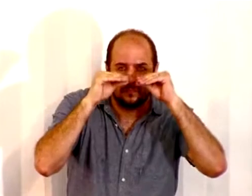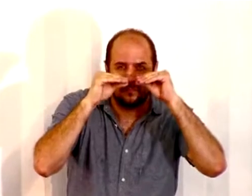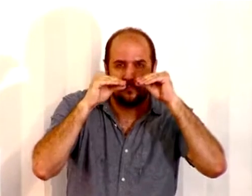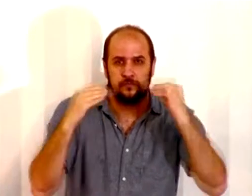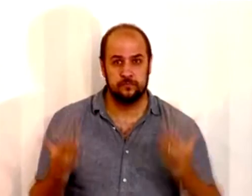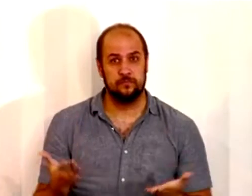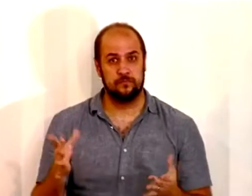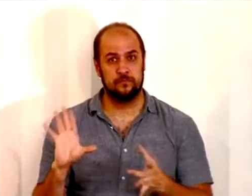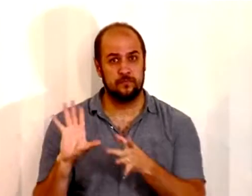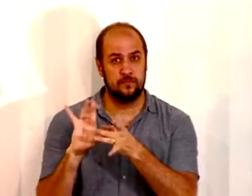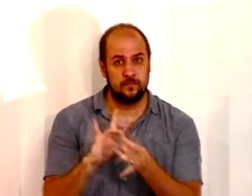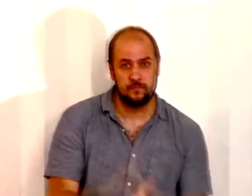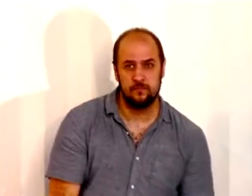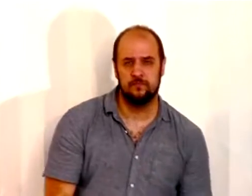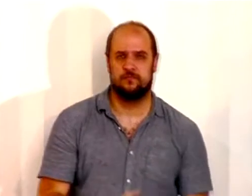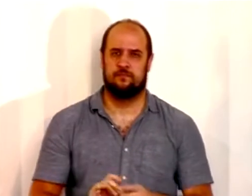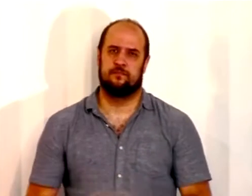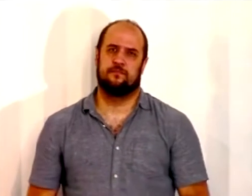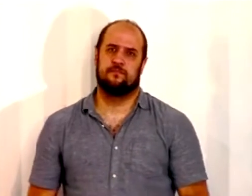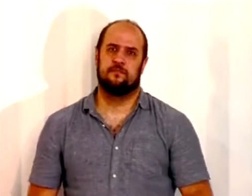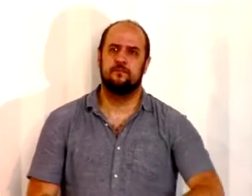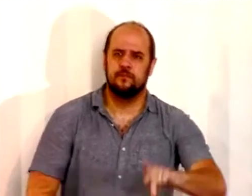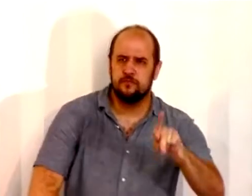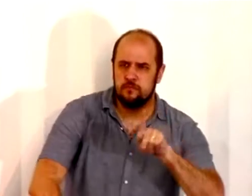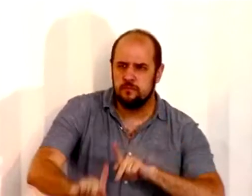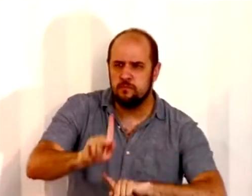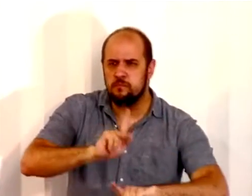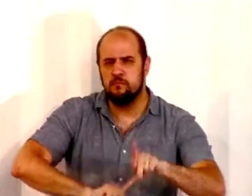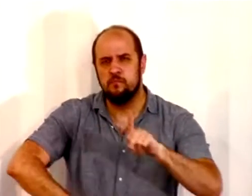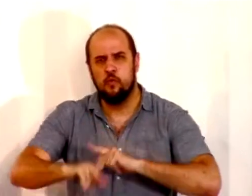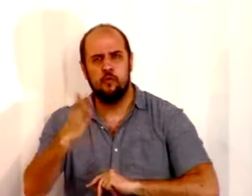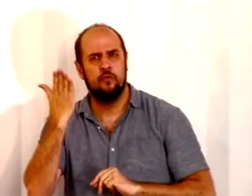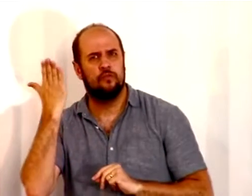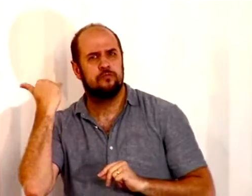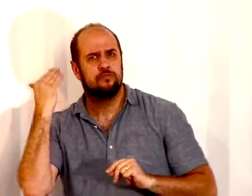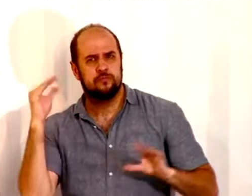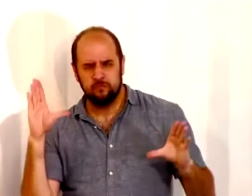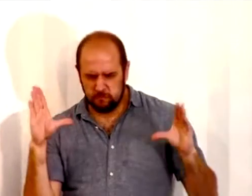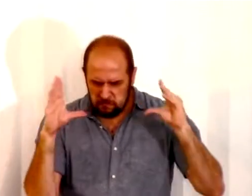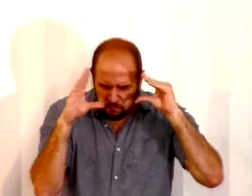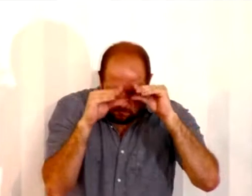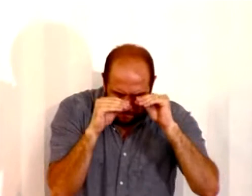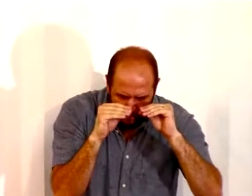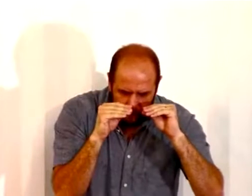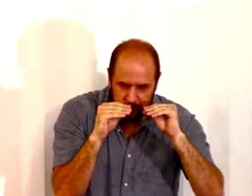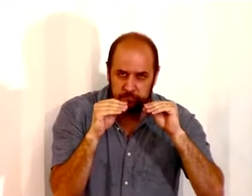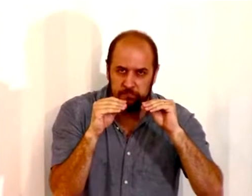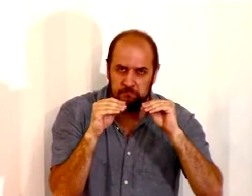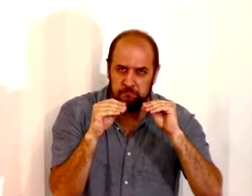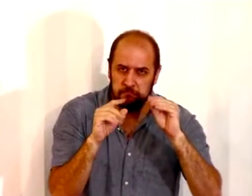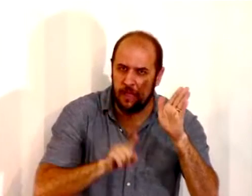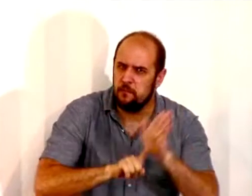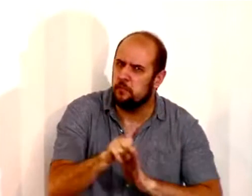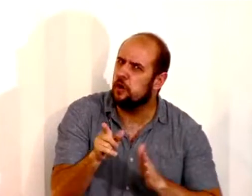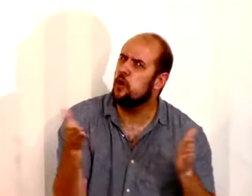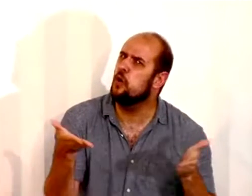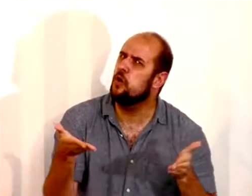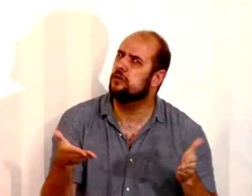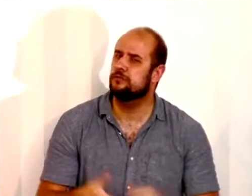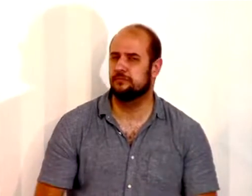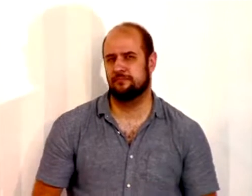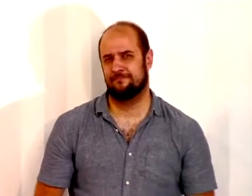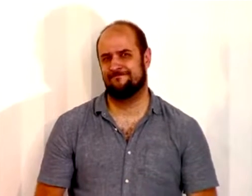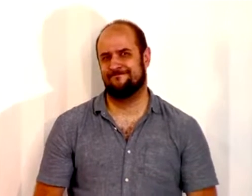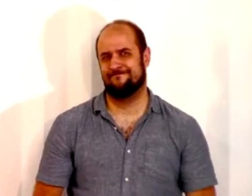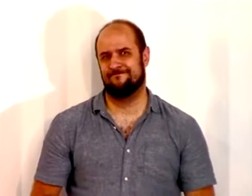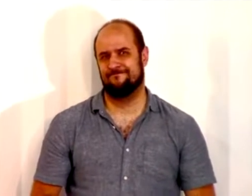era o contexto daquela época, o povo andava em trevas. E hoje, irmãos?